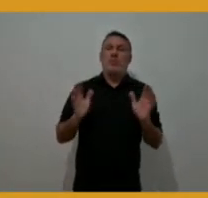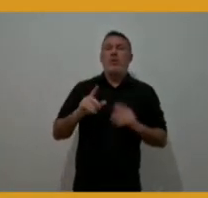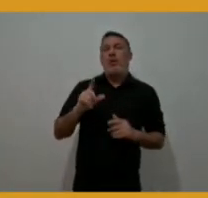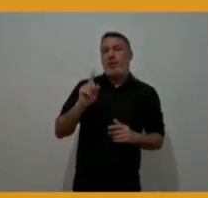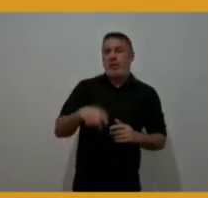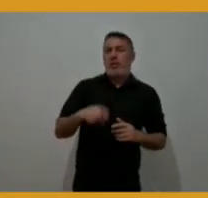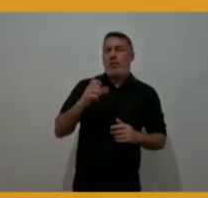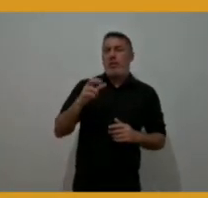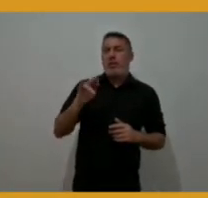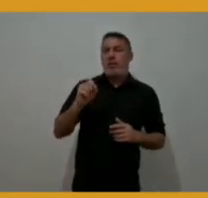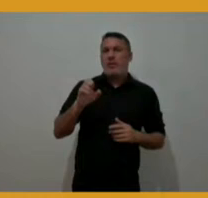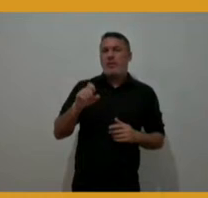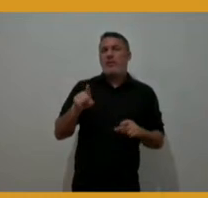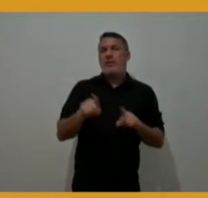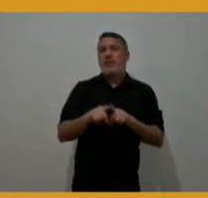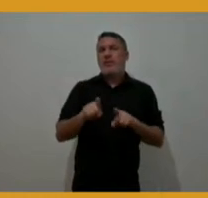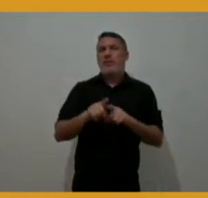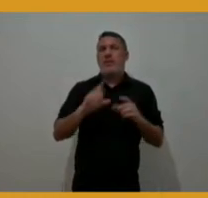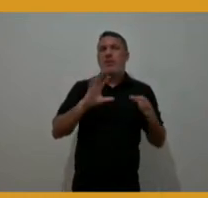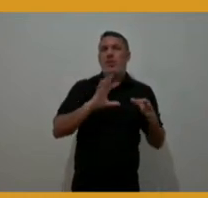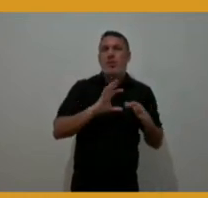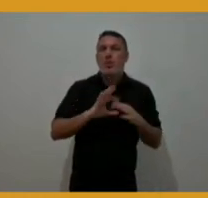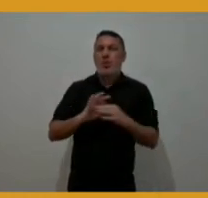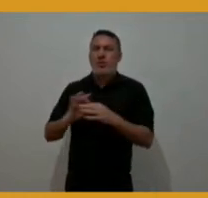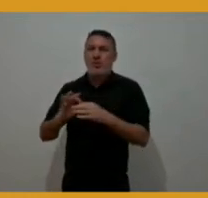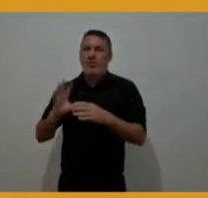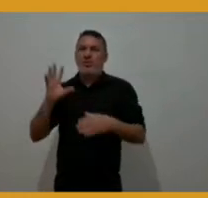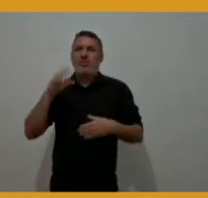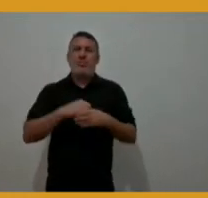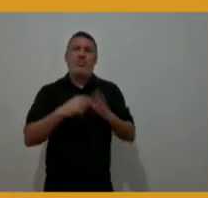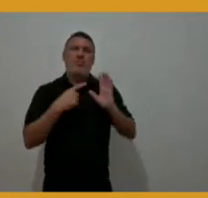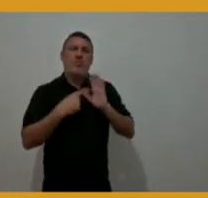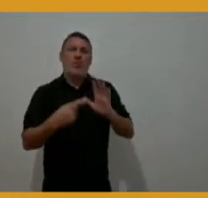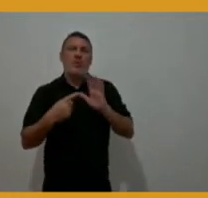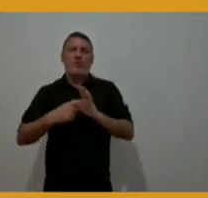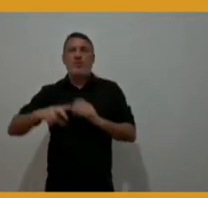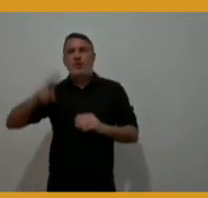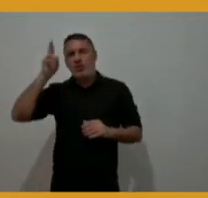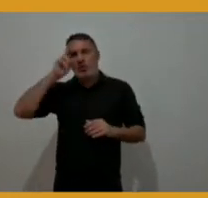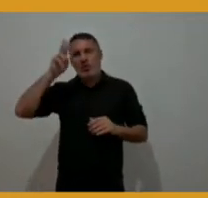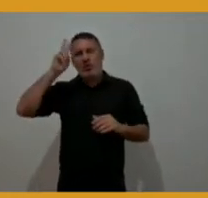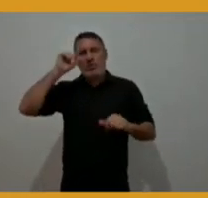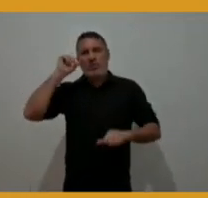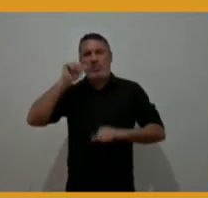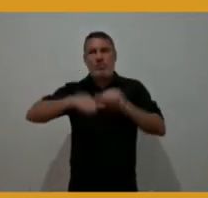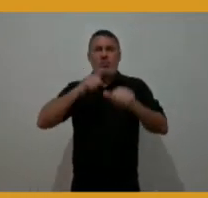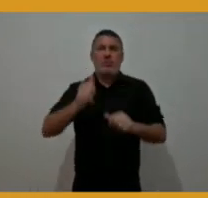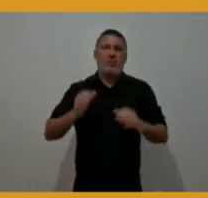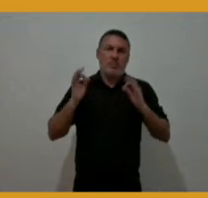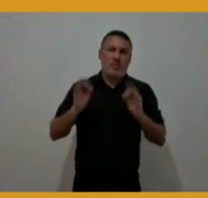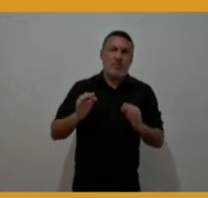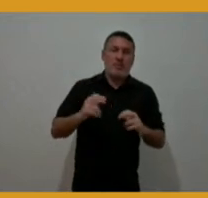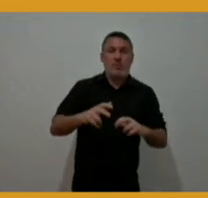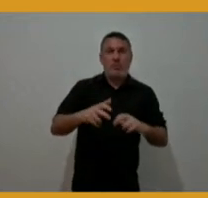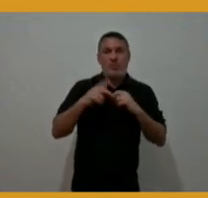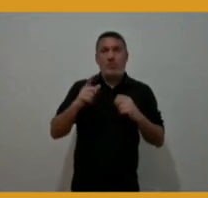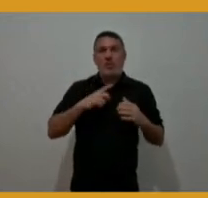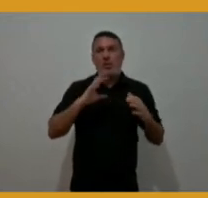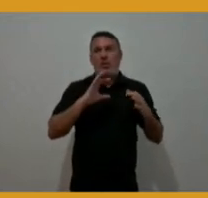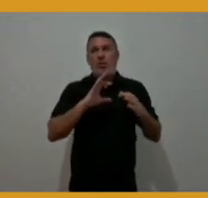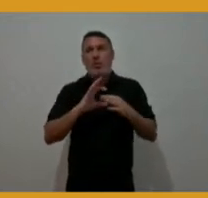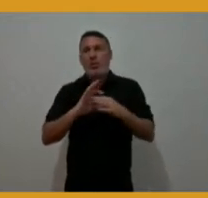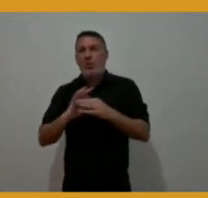que revela a grandes histórias de superação. E é justamente nesse contexto de superação que surgem